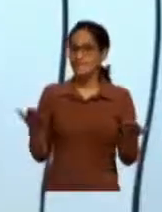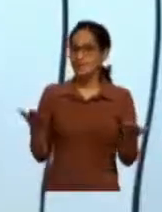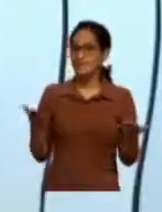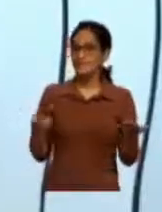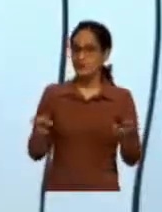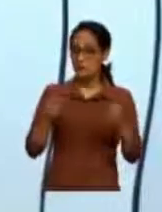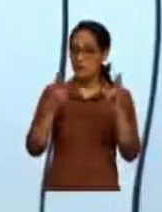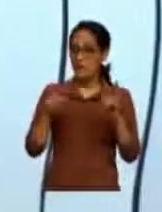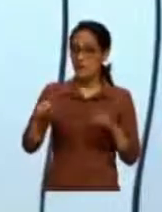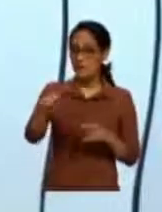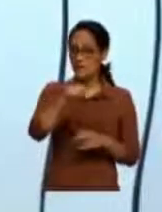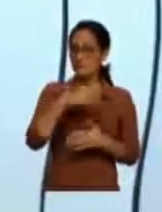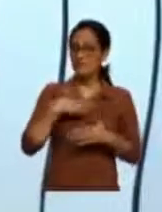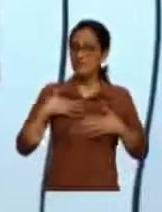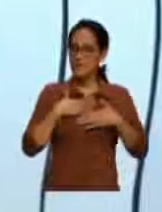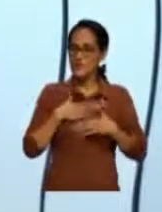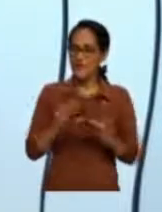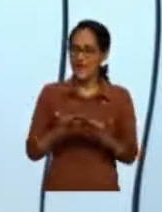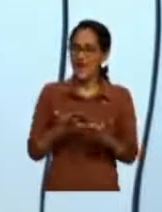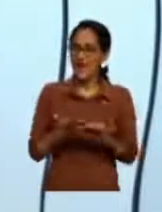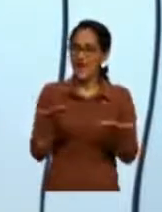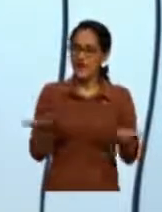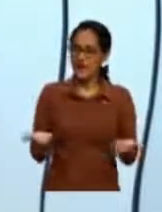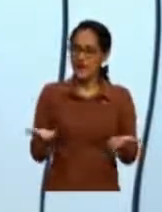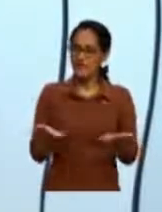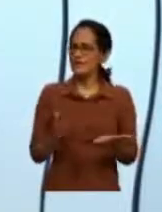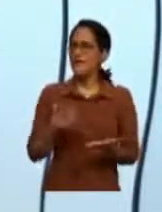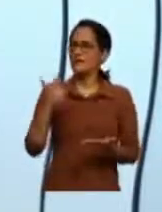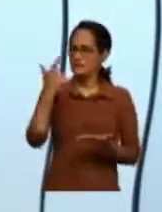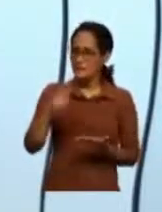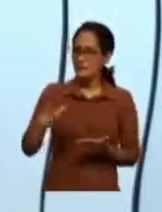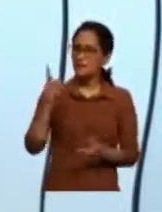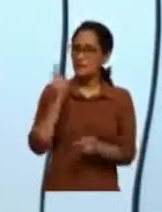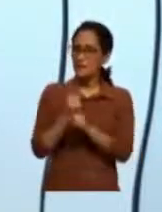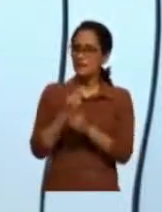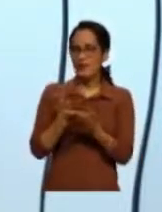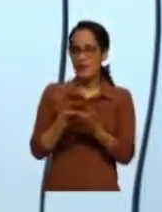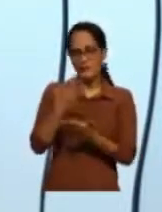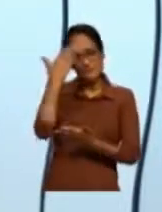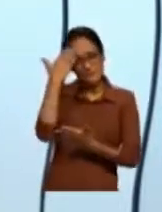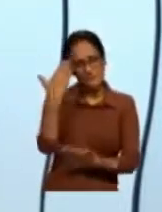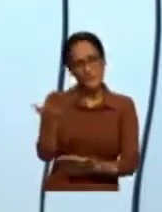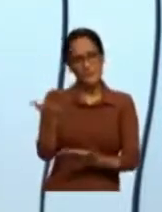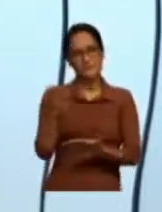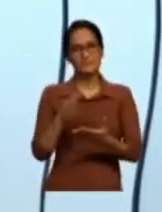espero que tenham gostado da nossa aula. Então, até a próxima. Muito obrigada.